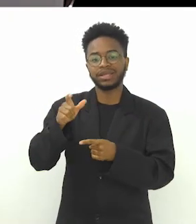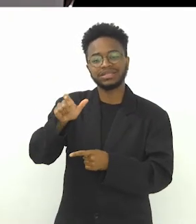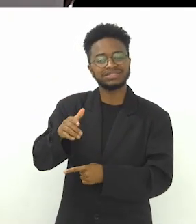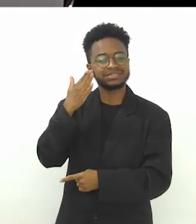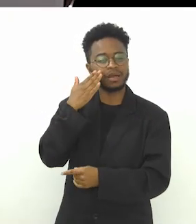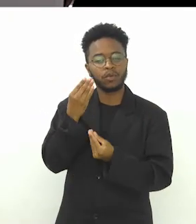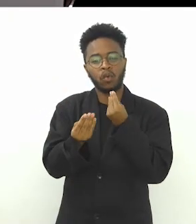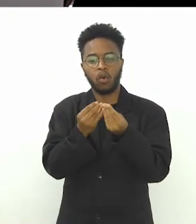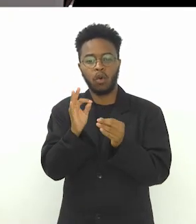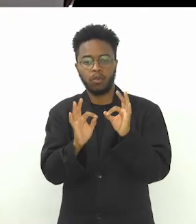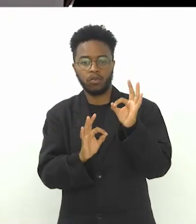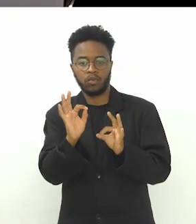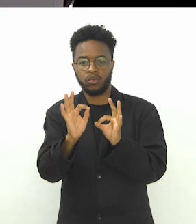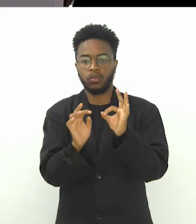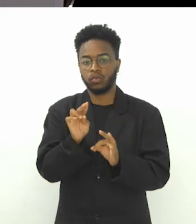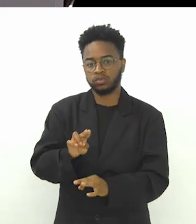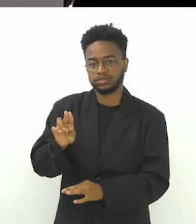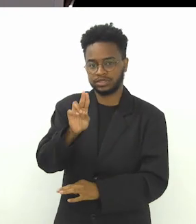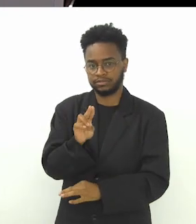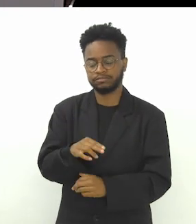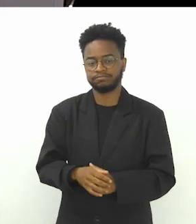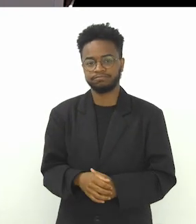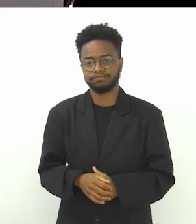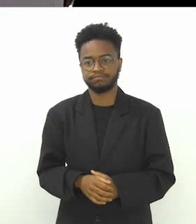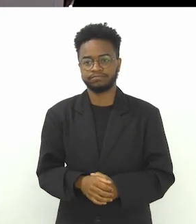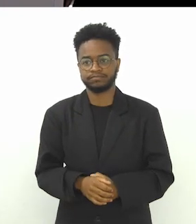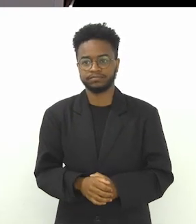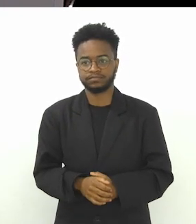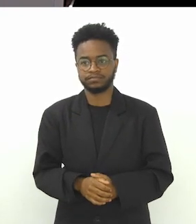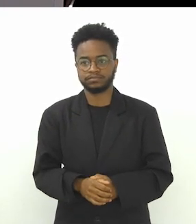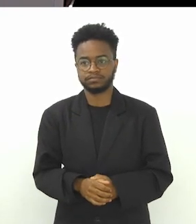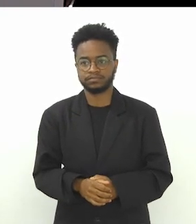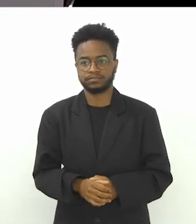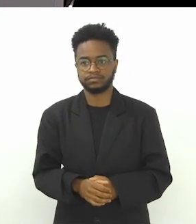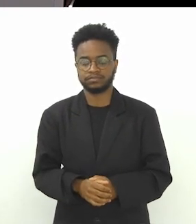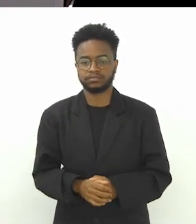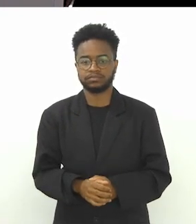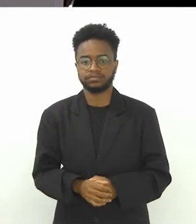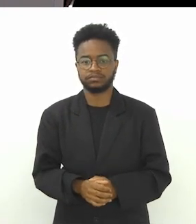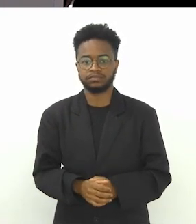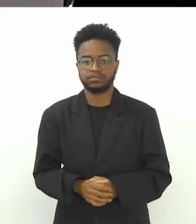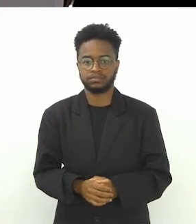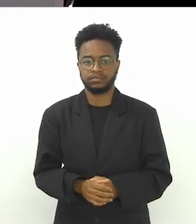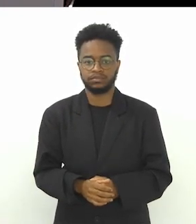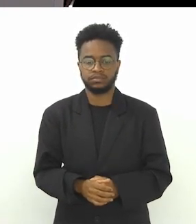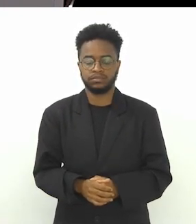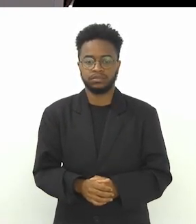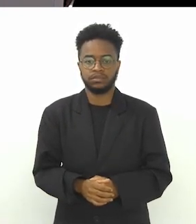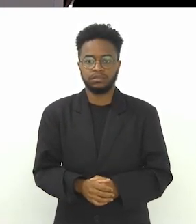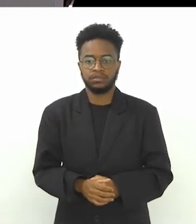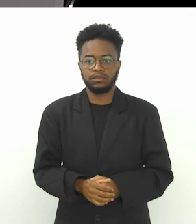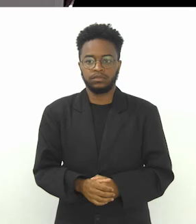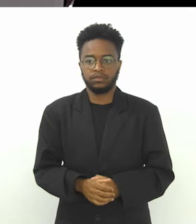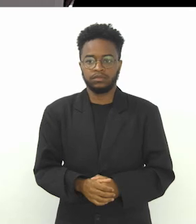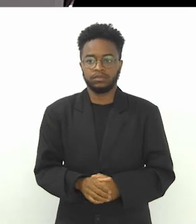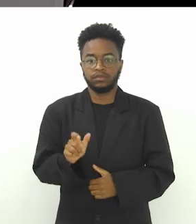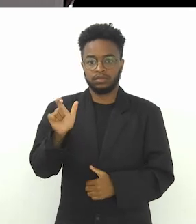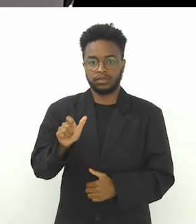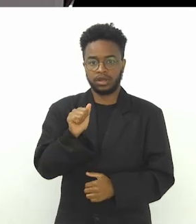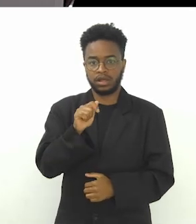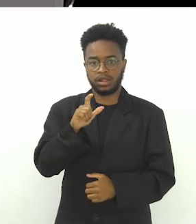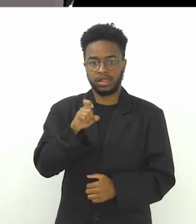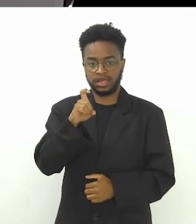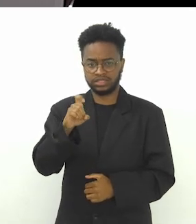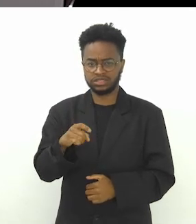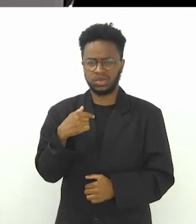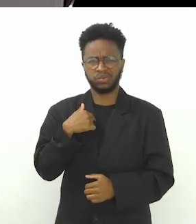usar muito bem. É um querido, né, o Tarcísio. Fora da curva. Alex de Souza.